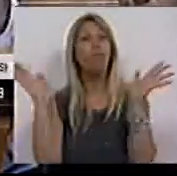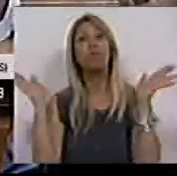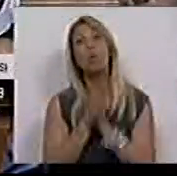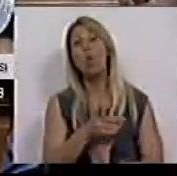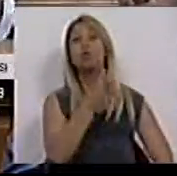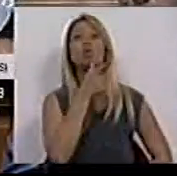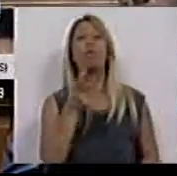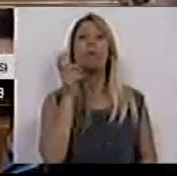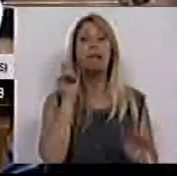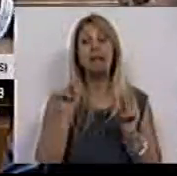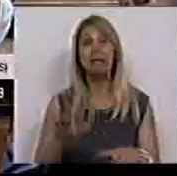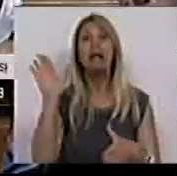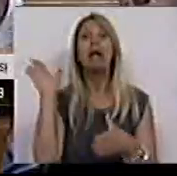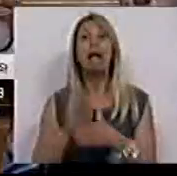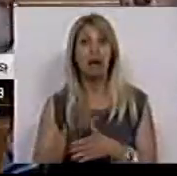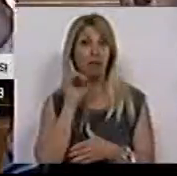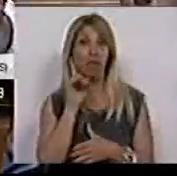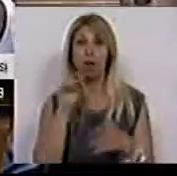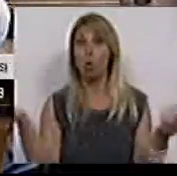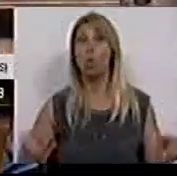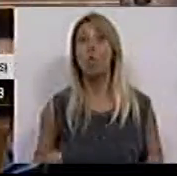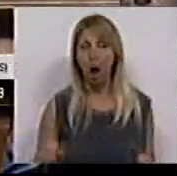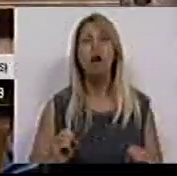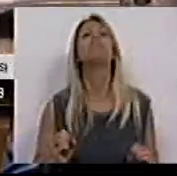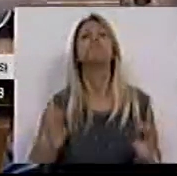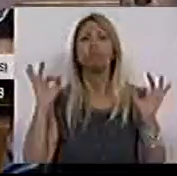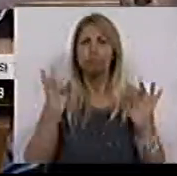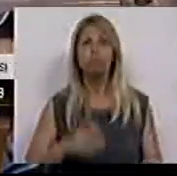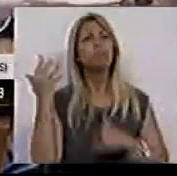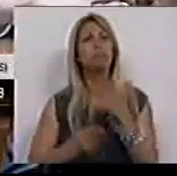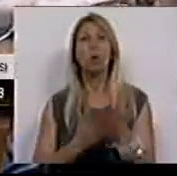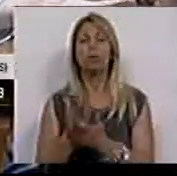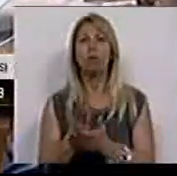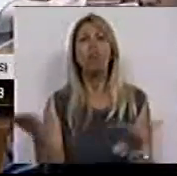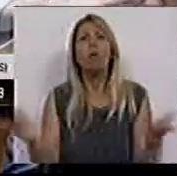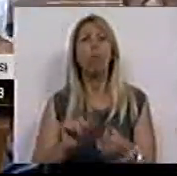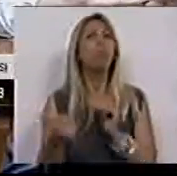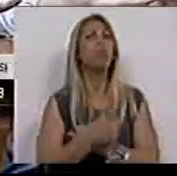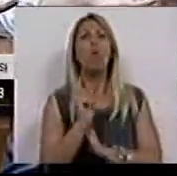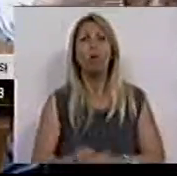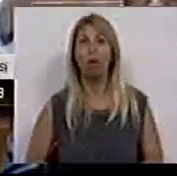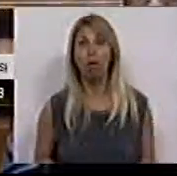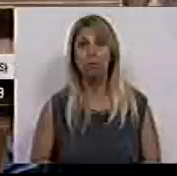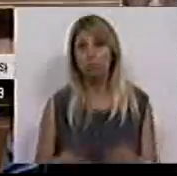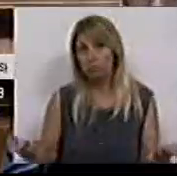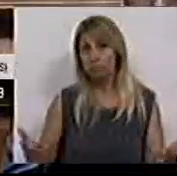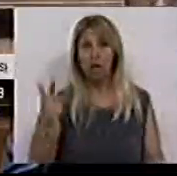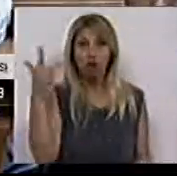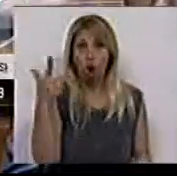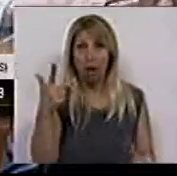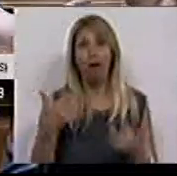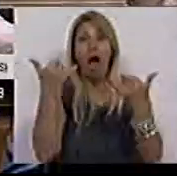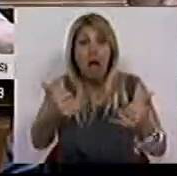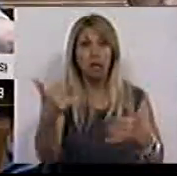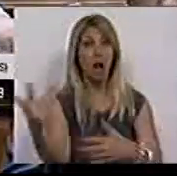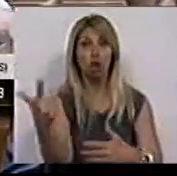compromissos desta carta sem validade são para valer. O que é que mudou? Pré-Troika, pós-Troika,